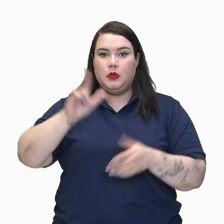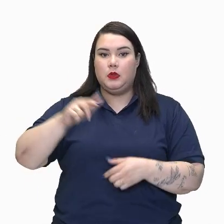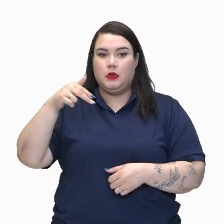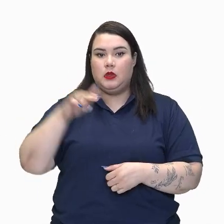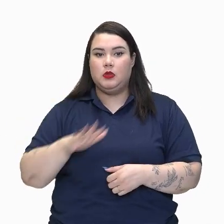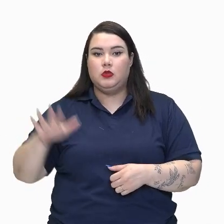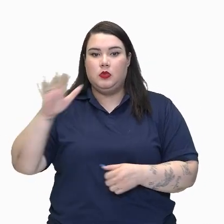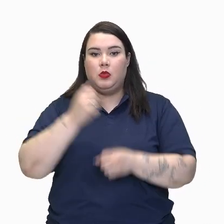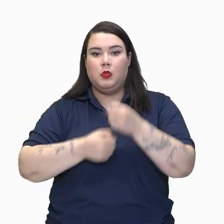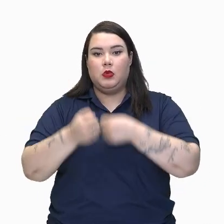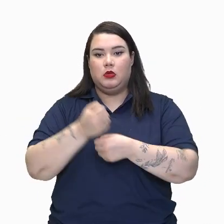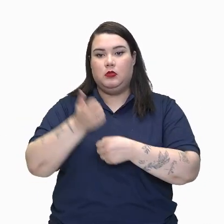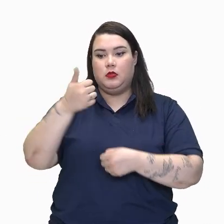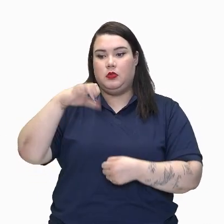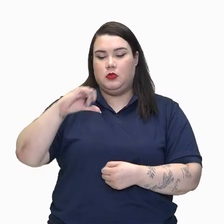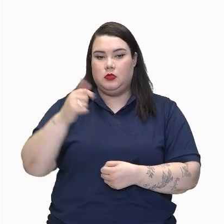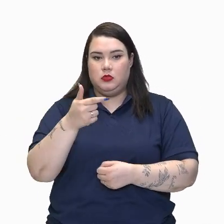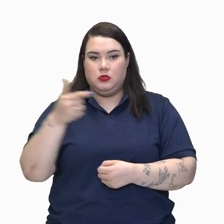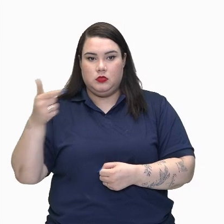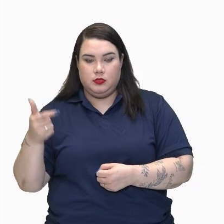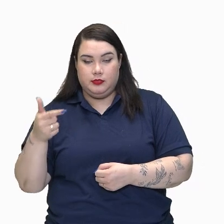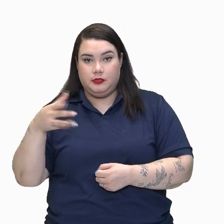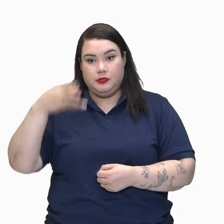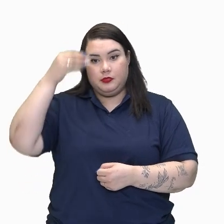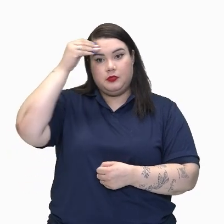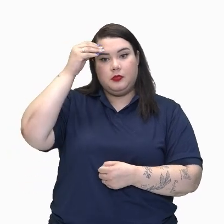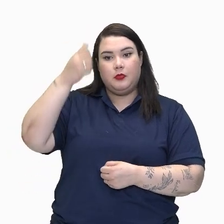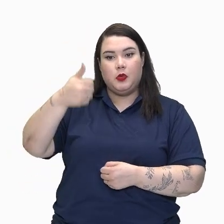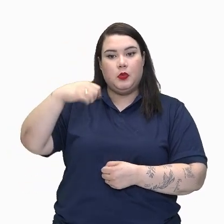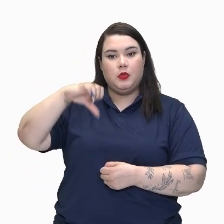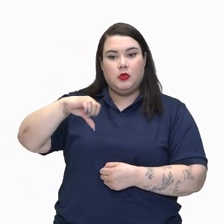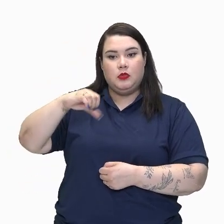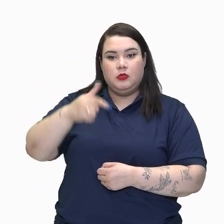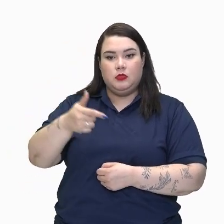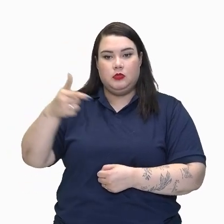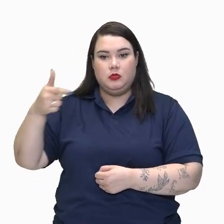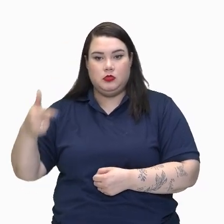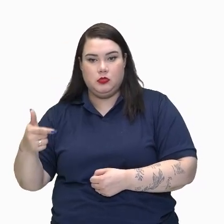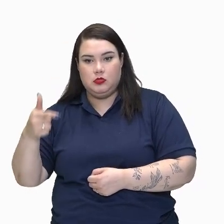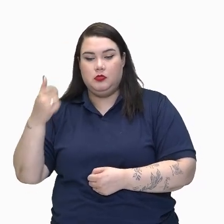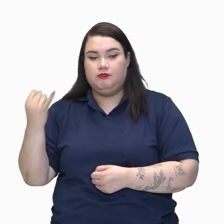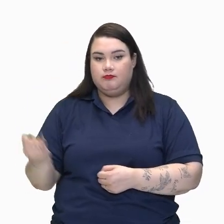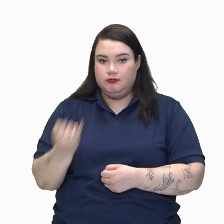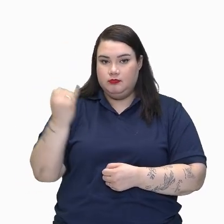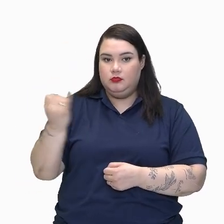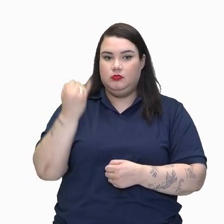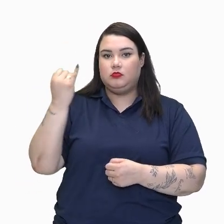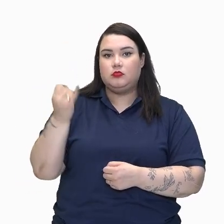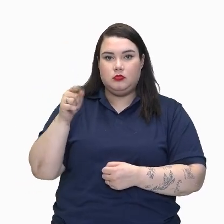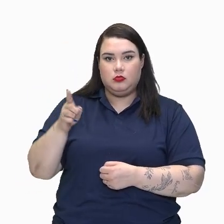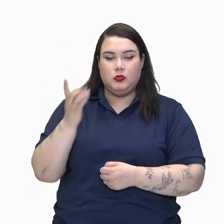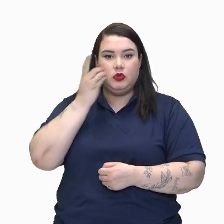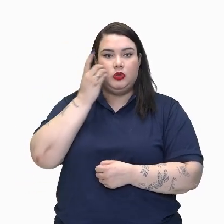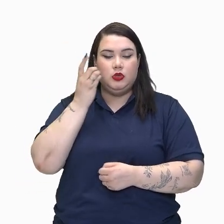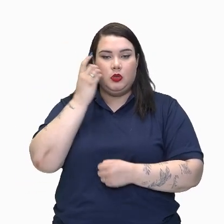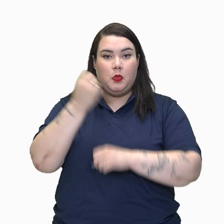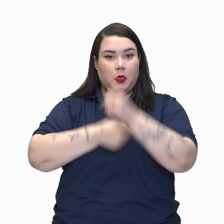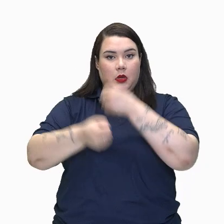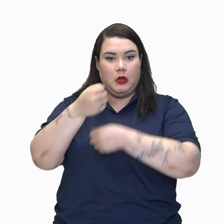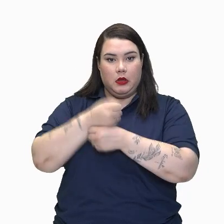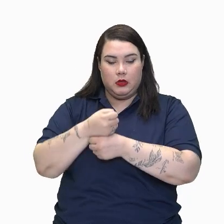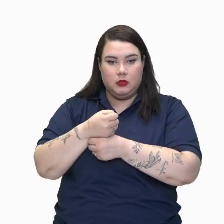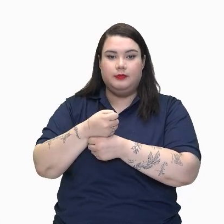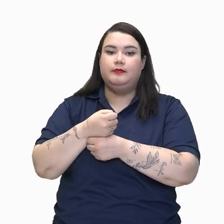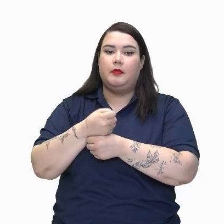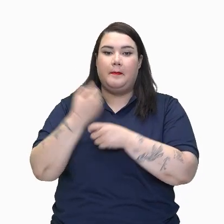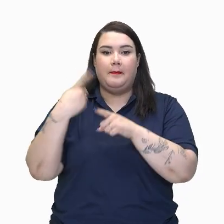de 22, gravem essa data, 1922, ela é extremamente importante para a gente compreender o modernismo.